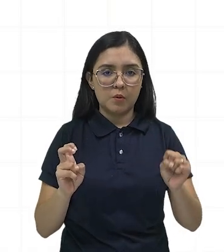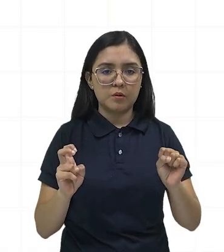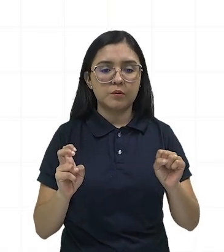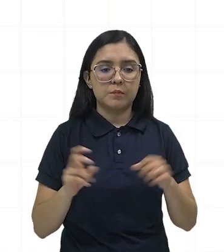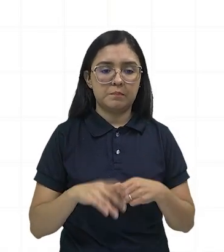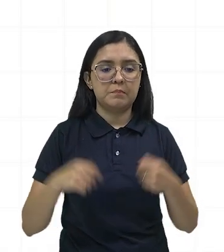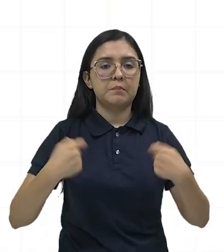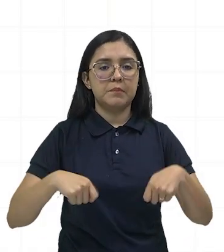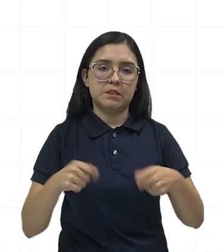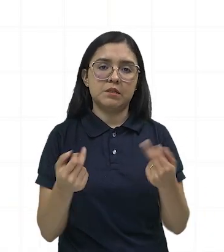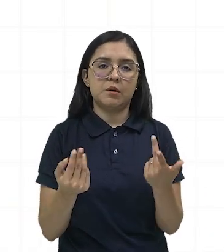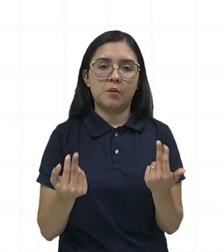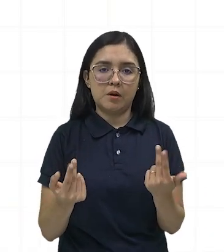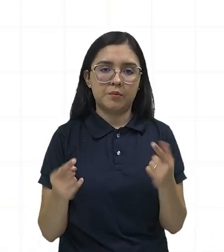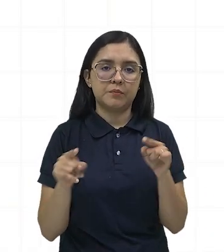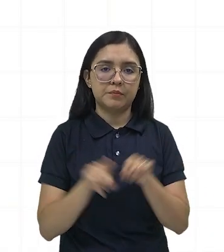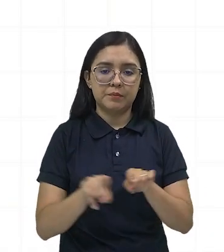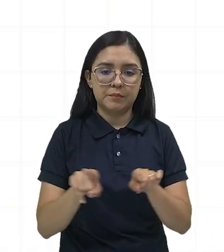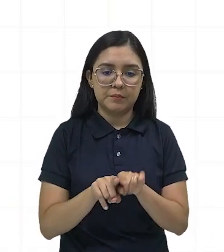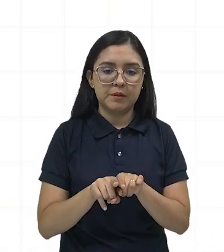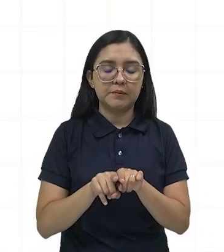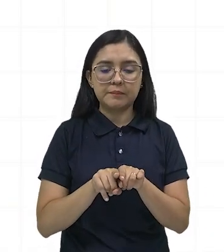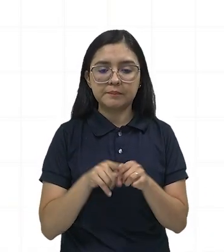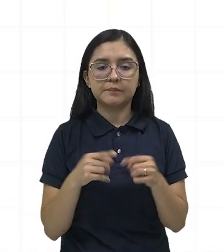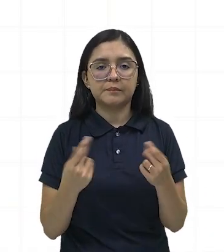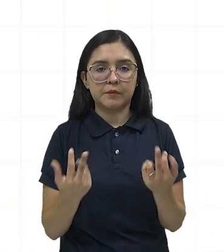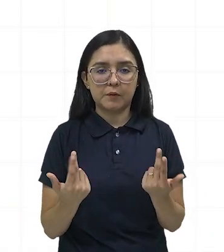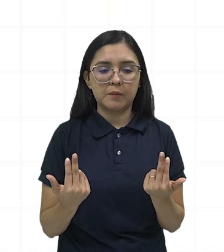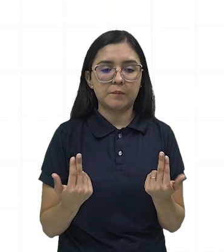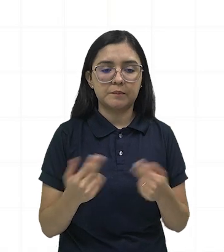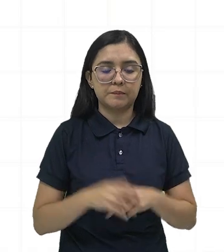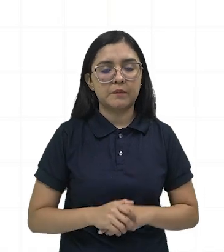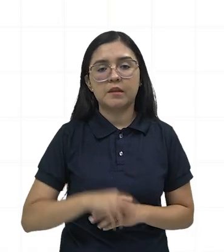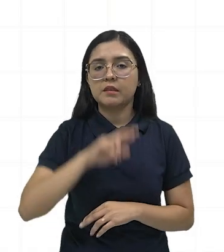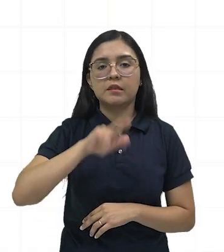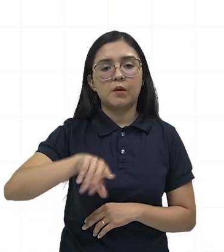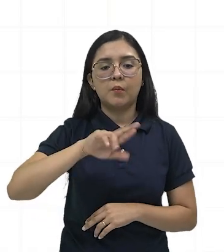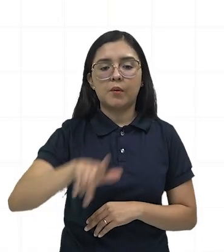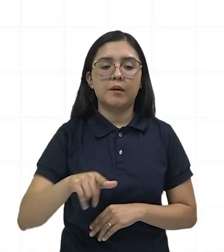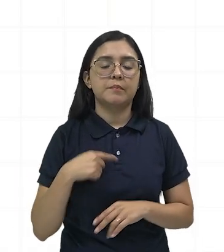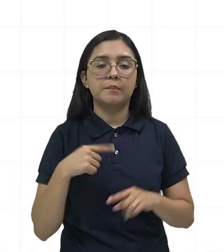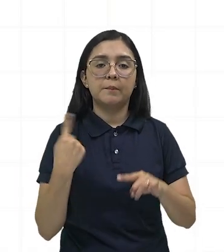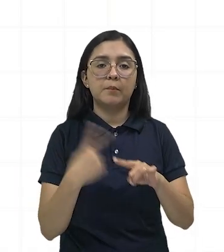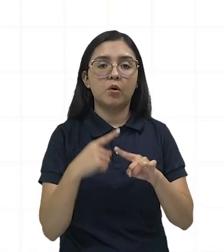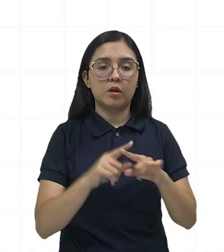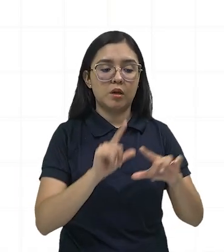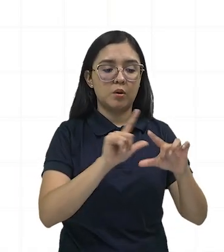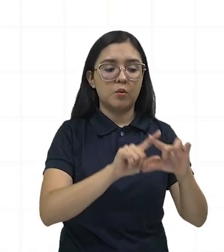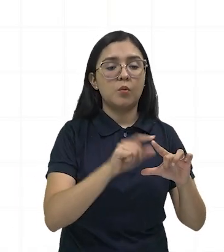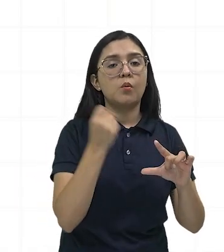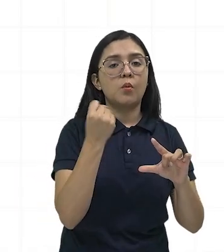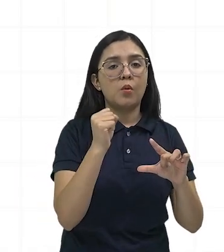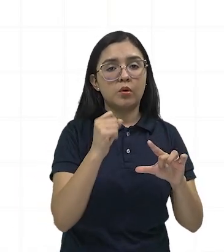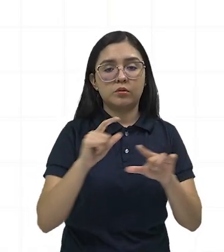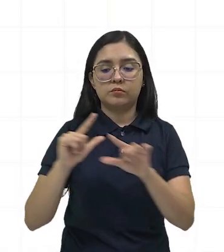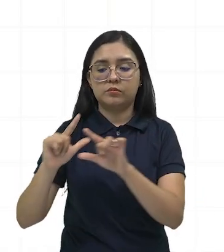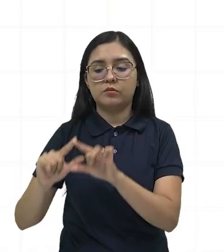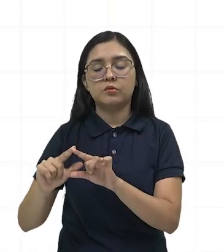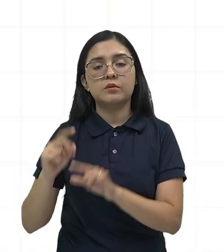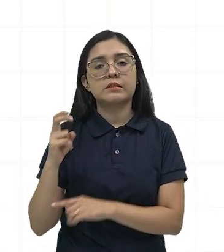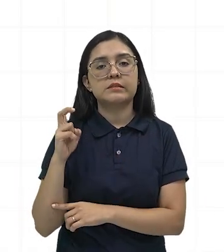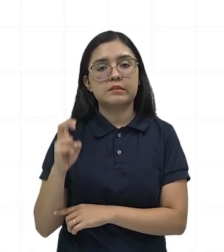precisam ser iguais, congruentes, e não são, né? Nós estamos falando aí de um triângulo com